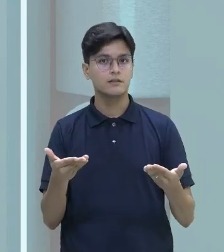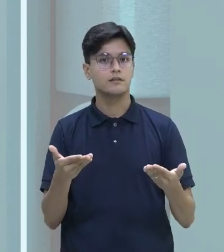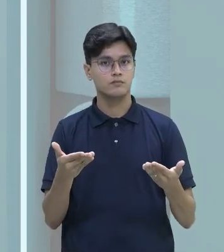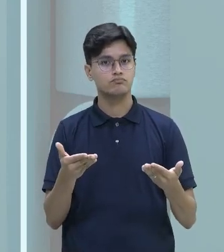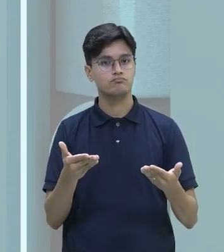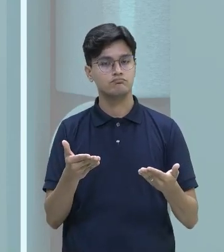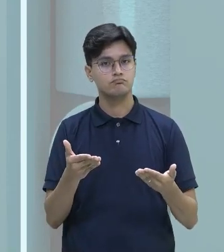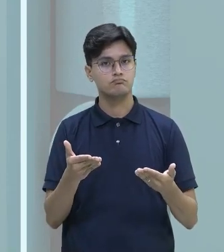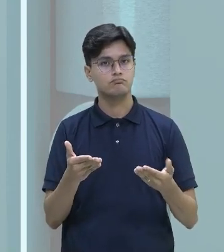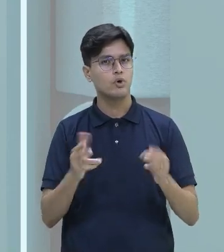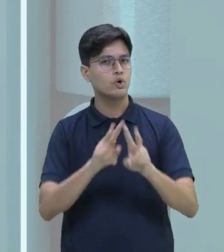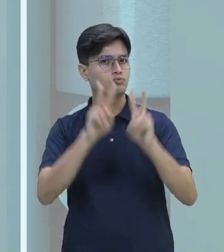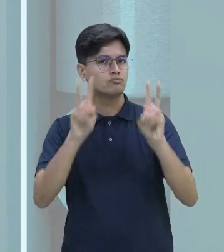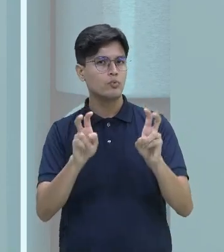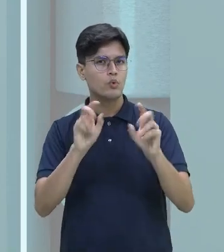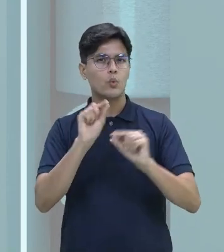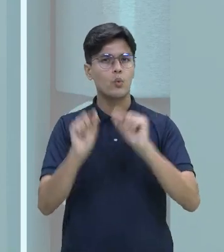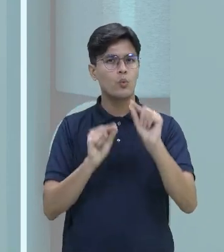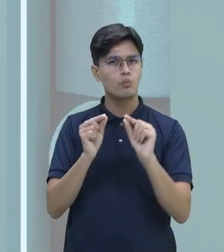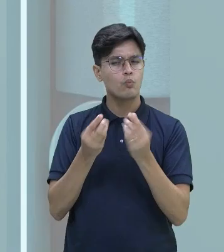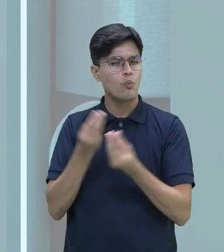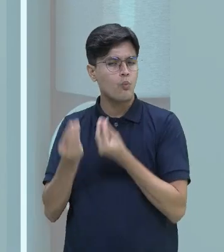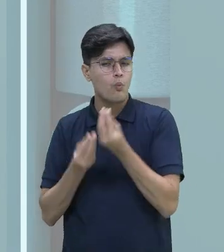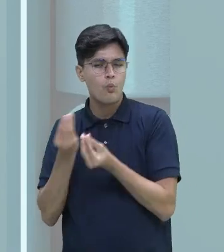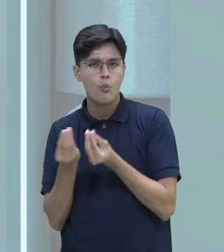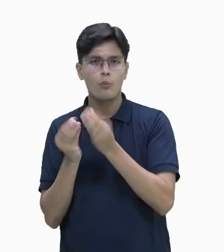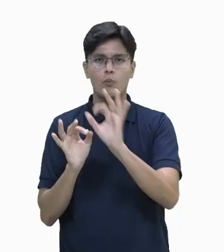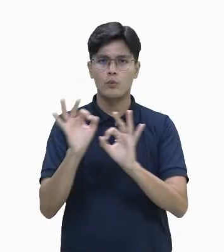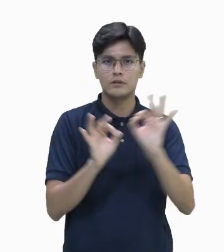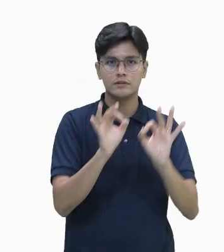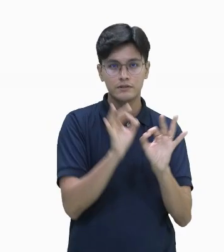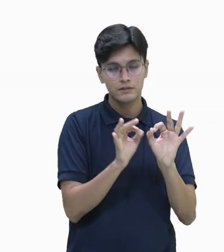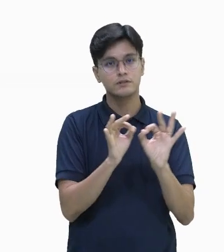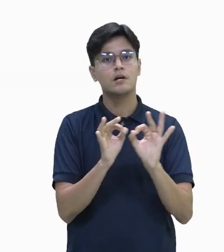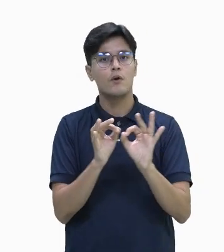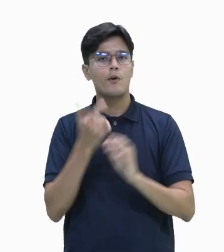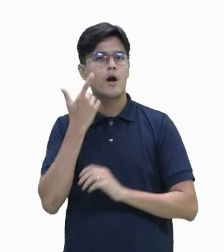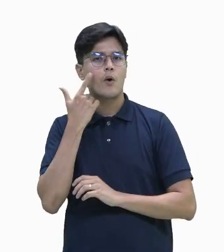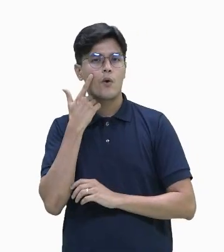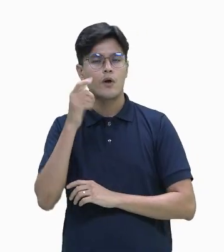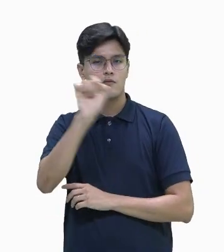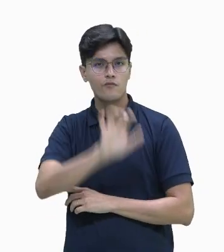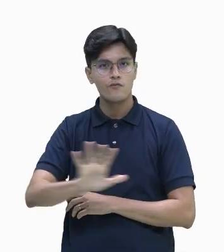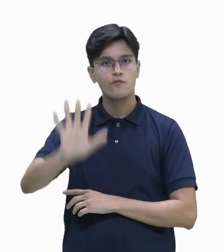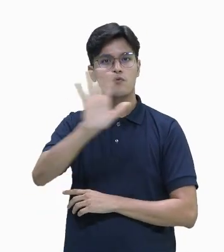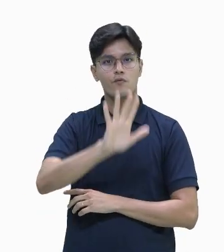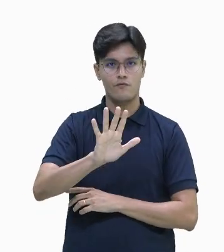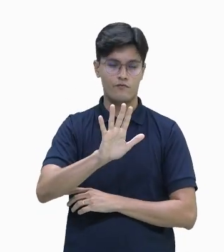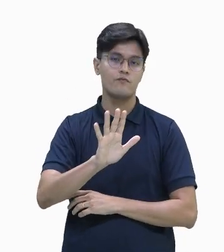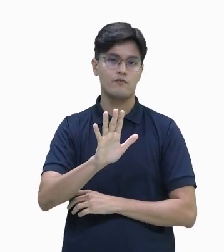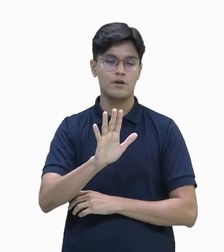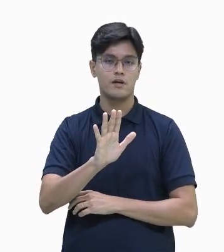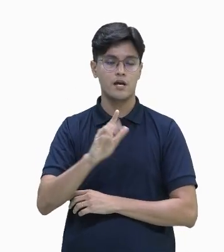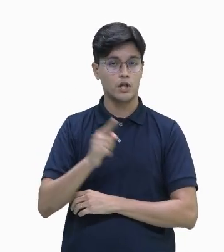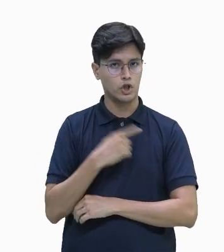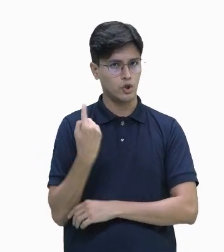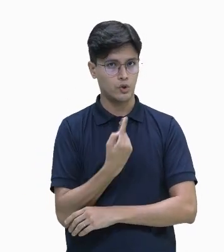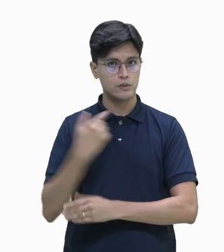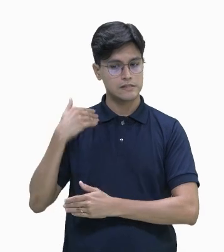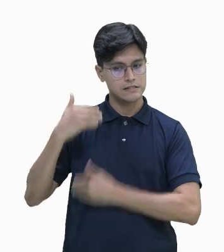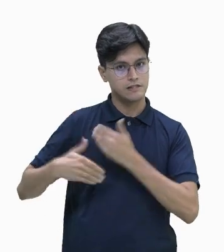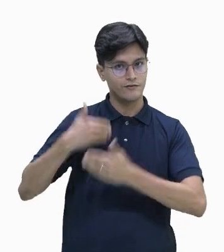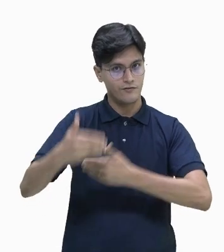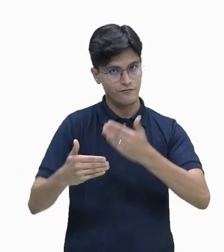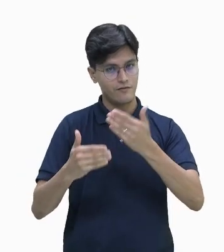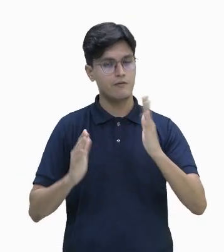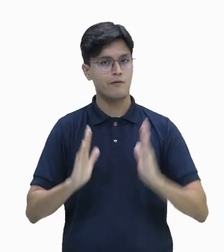pensando nessa lógica de construção, vamos aí rever um esquema que nós estamos construindo ao longo desta